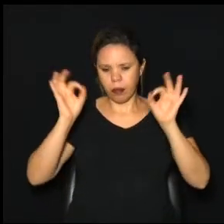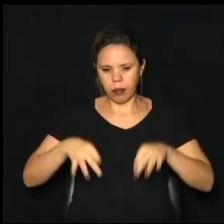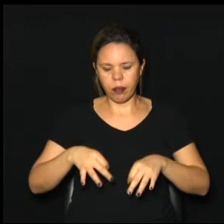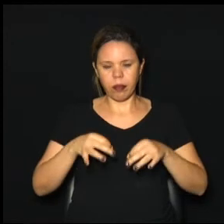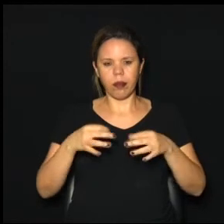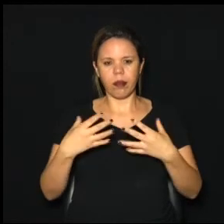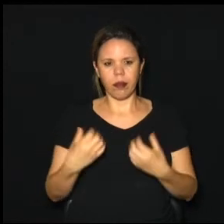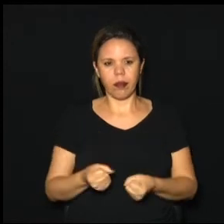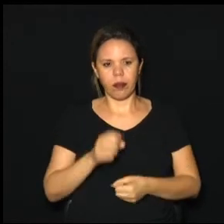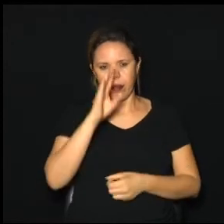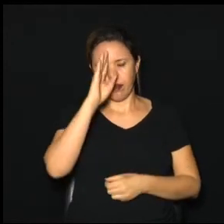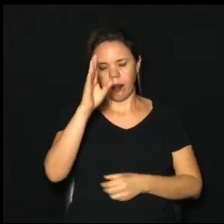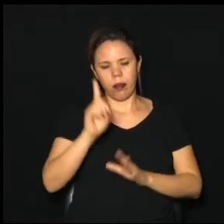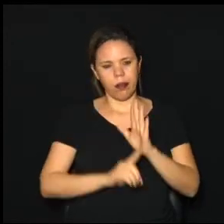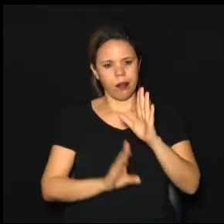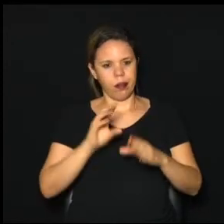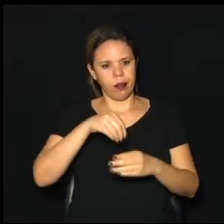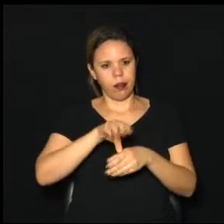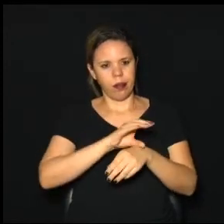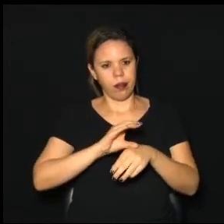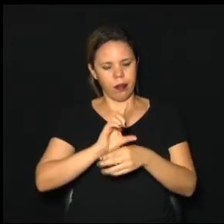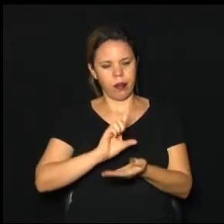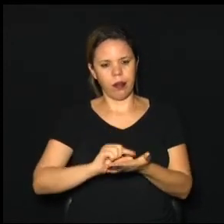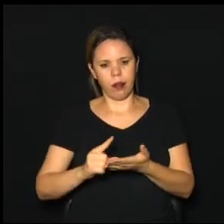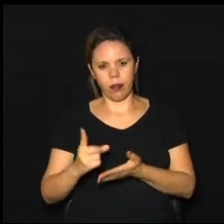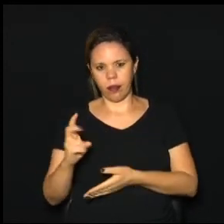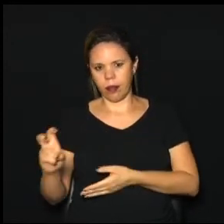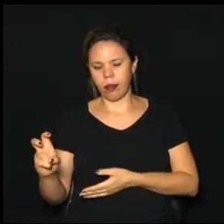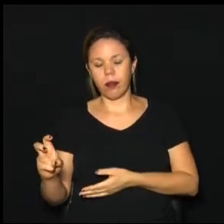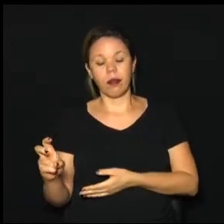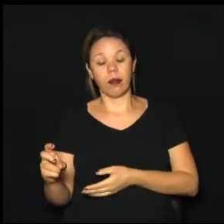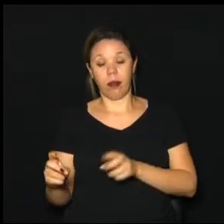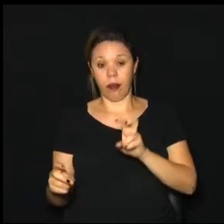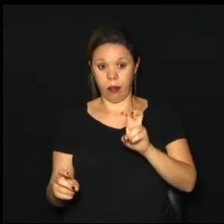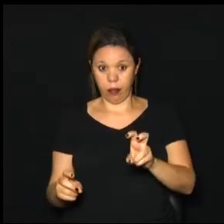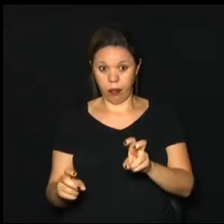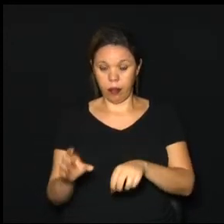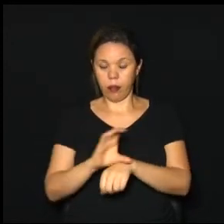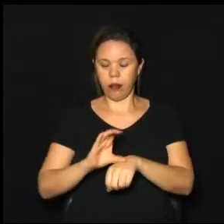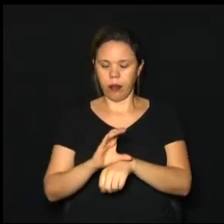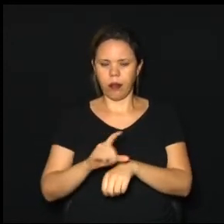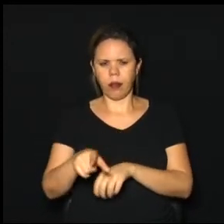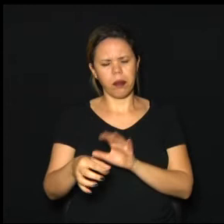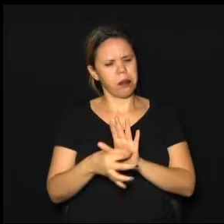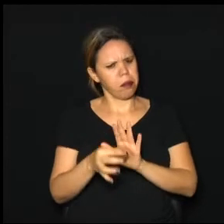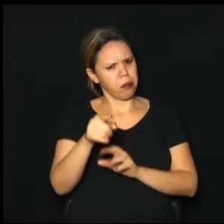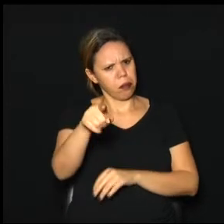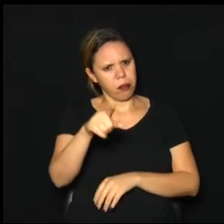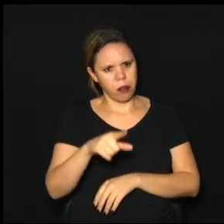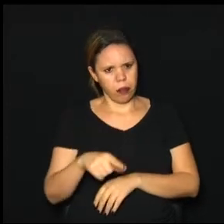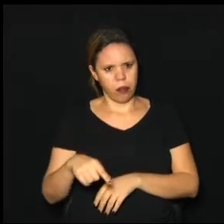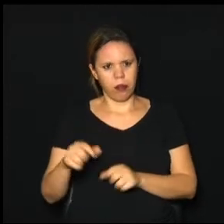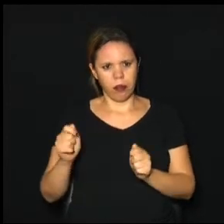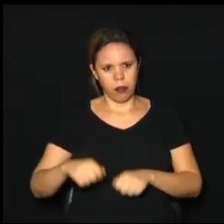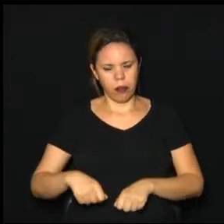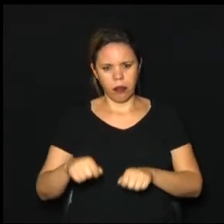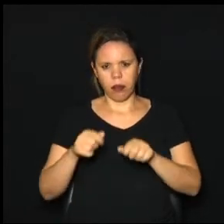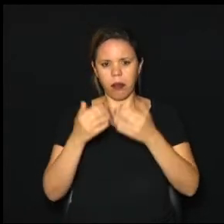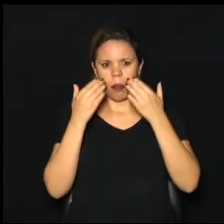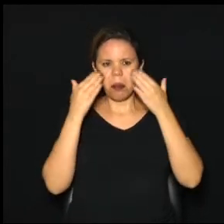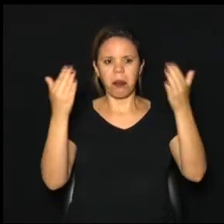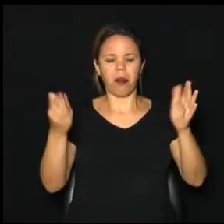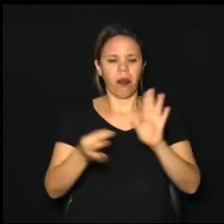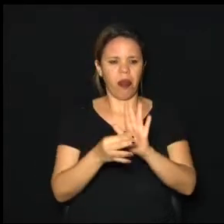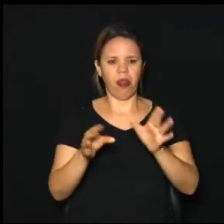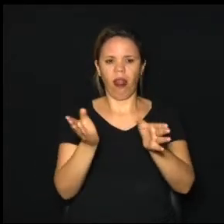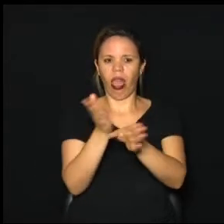isso é um direito fundamental previsto no artigo 5º da Constituição. Agora, não é porque você tem opinião que você pode expor a sua opinião